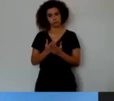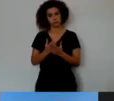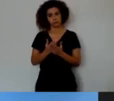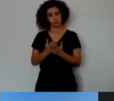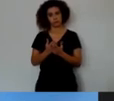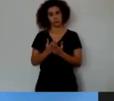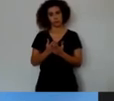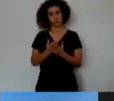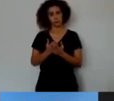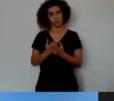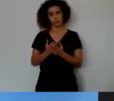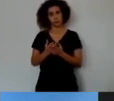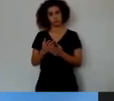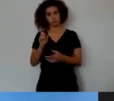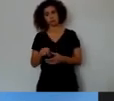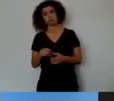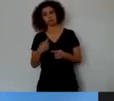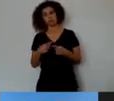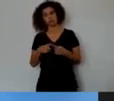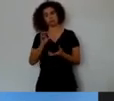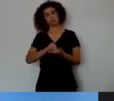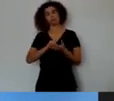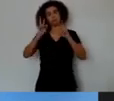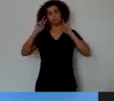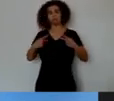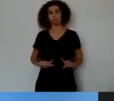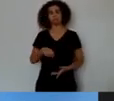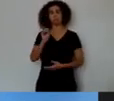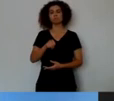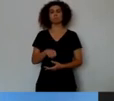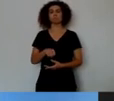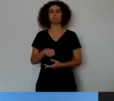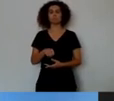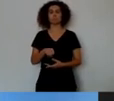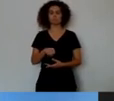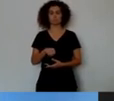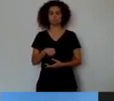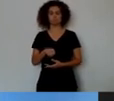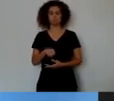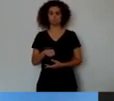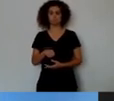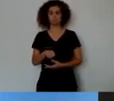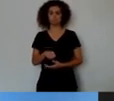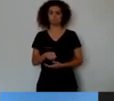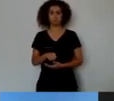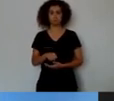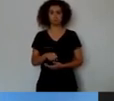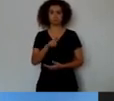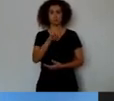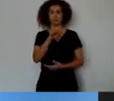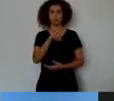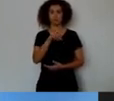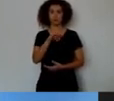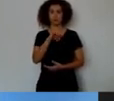atravessando e, de certa forma, dizimando mesmo, né? Fazendo real e cotidiano esse genocídio sobre homens e mulheres